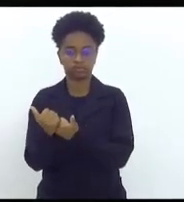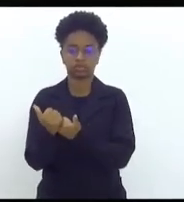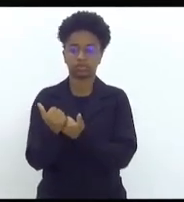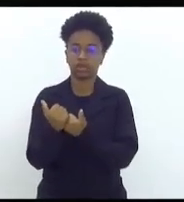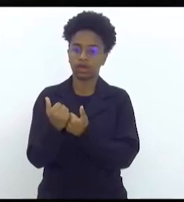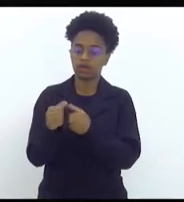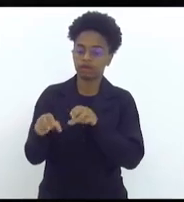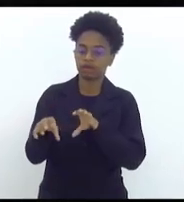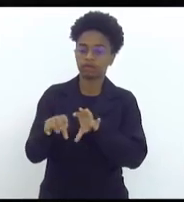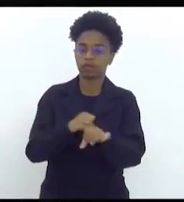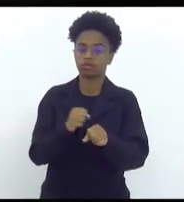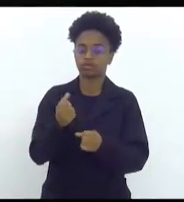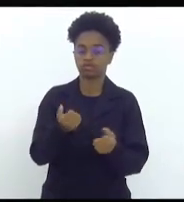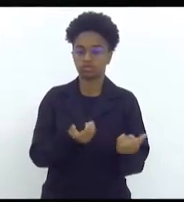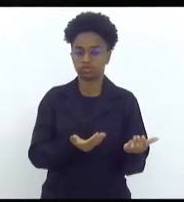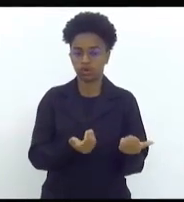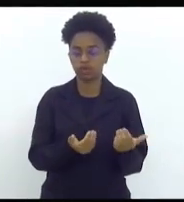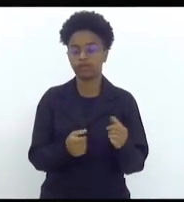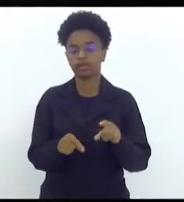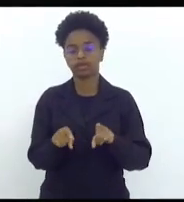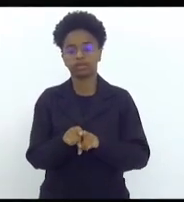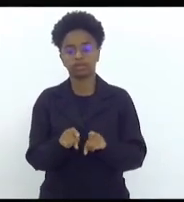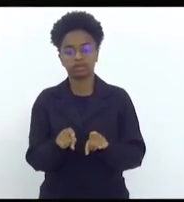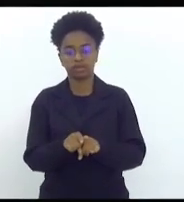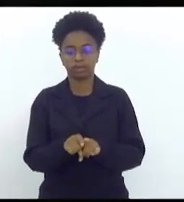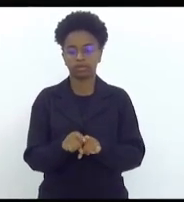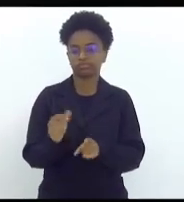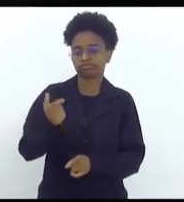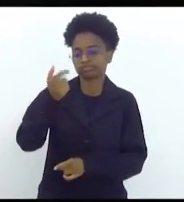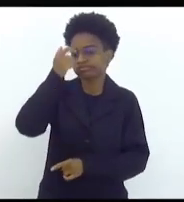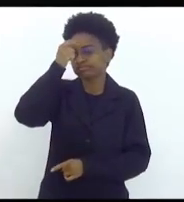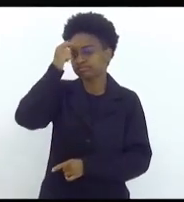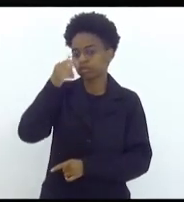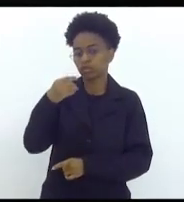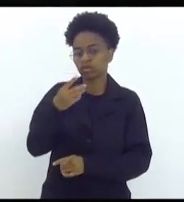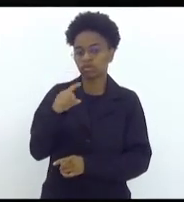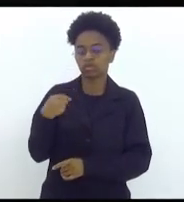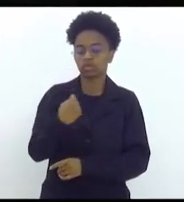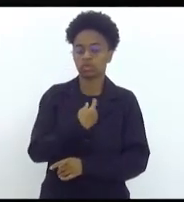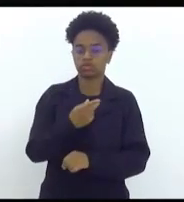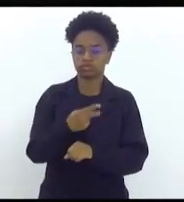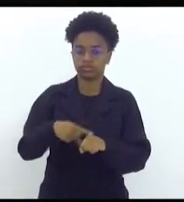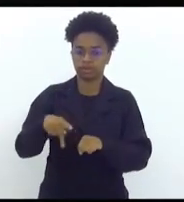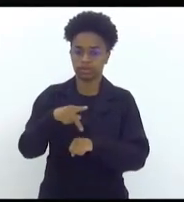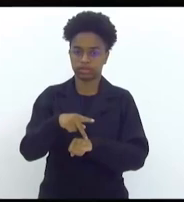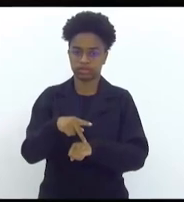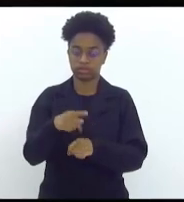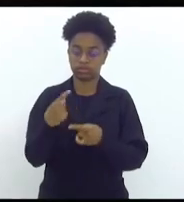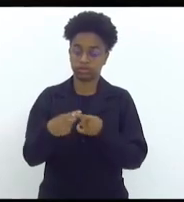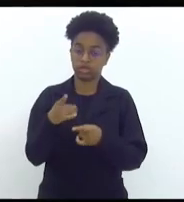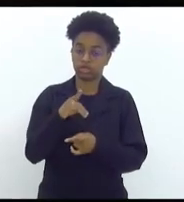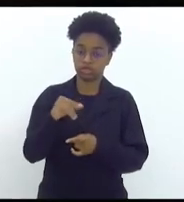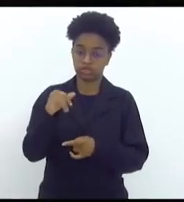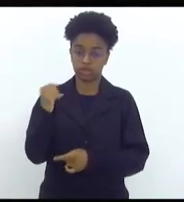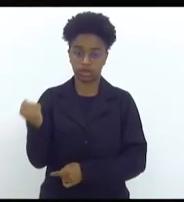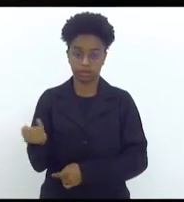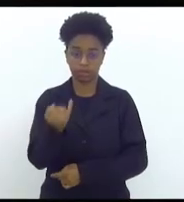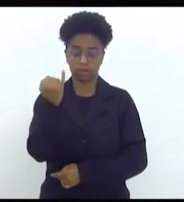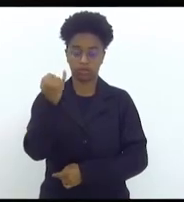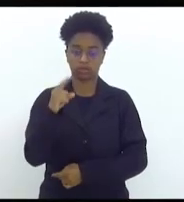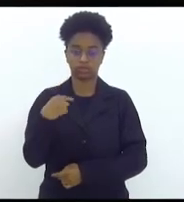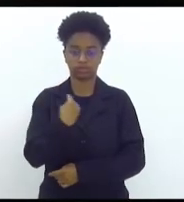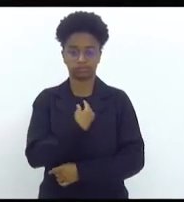a formação dos jovens mas também com a concepção do nosso próprio país é um de importantíssimo para